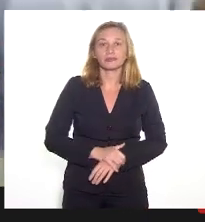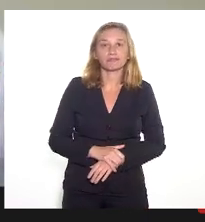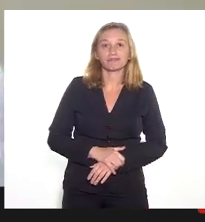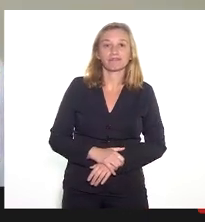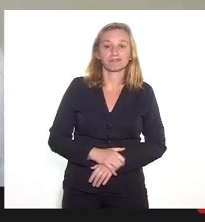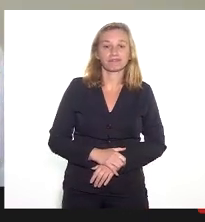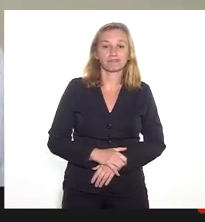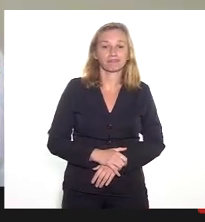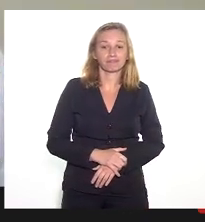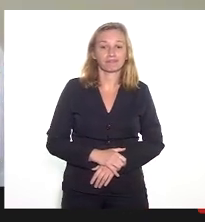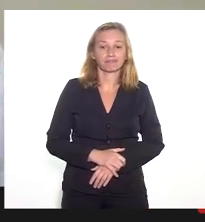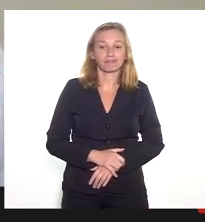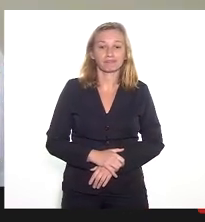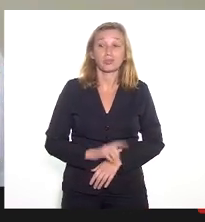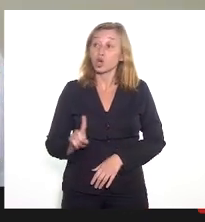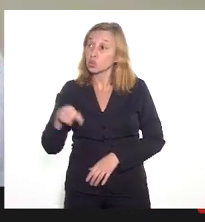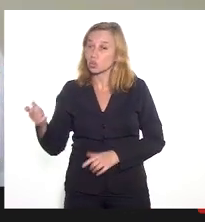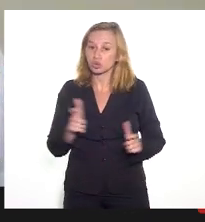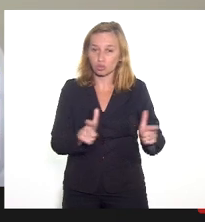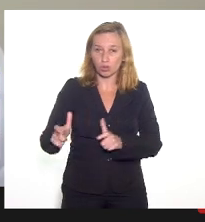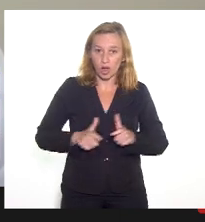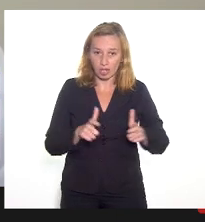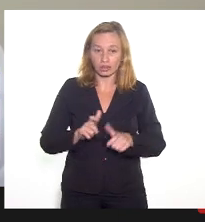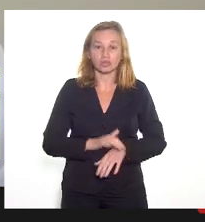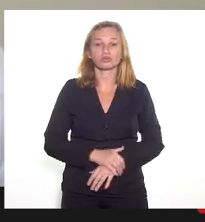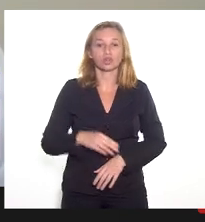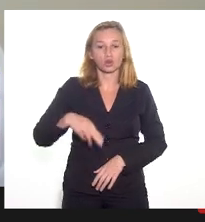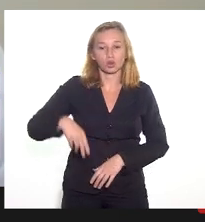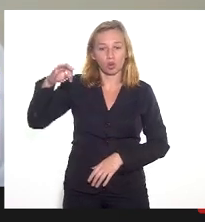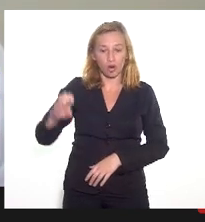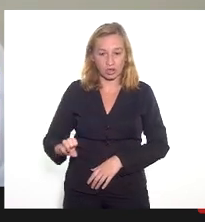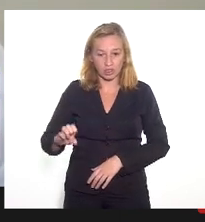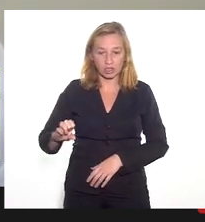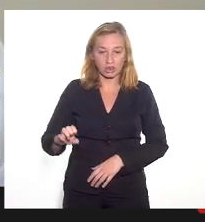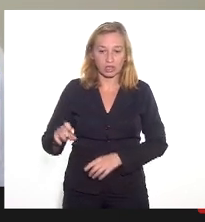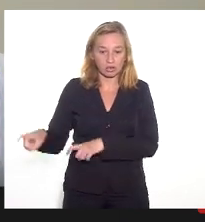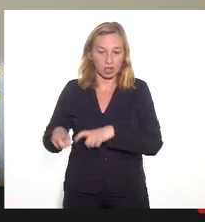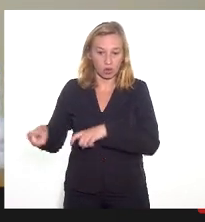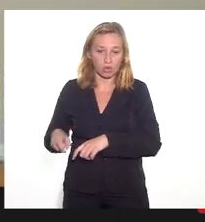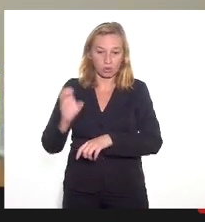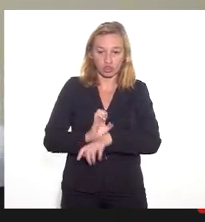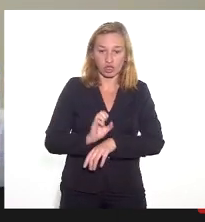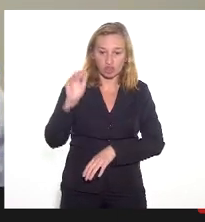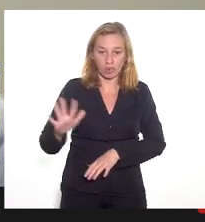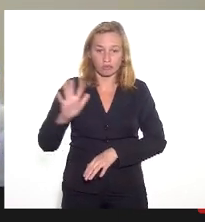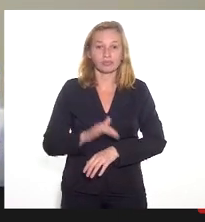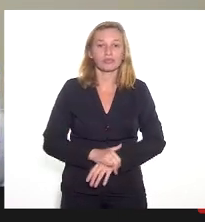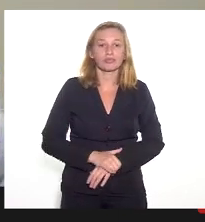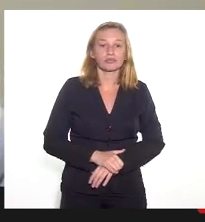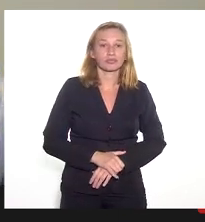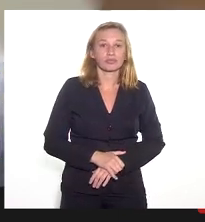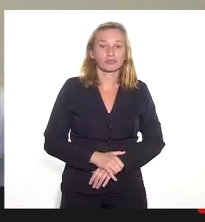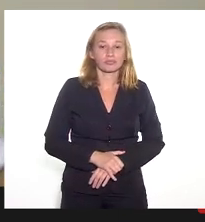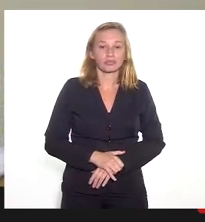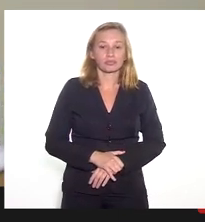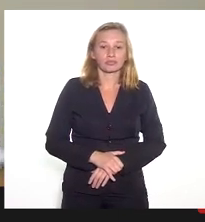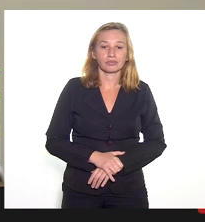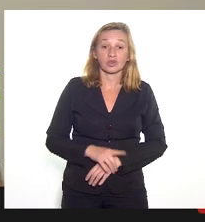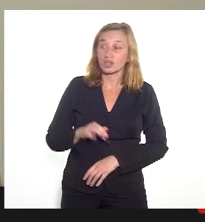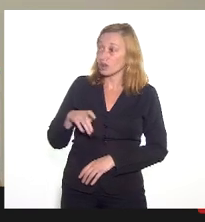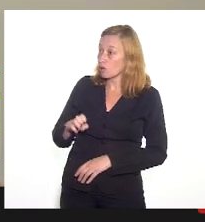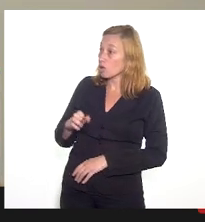seja em outros recantos, no eixo norte, noroeste, no interior do Estado, de modo geral. Então, assim, Guilhom, eu